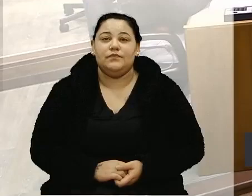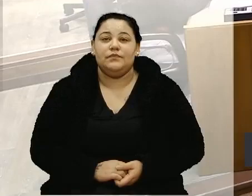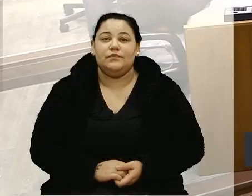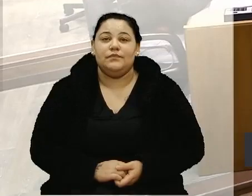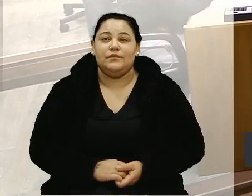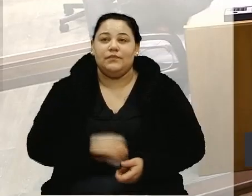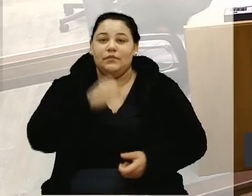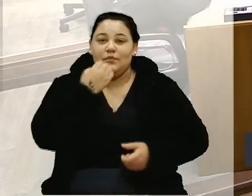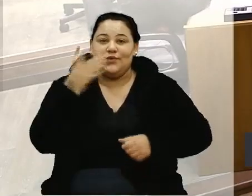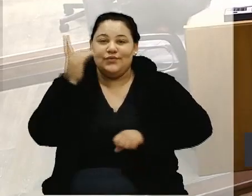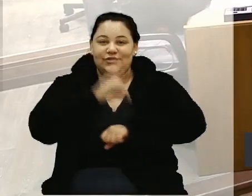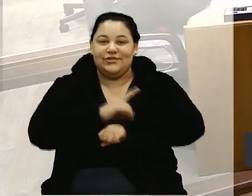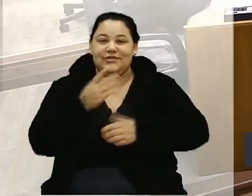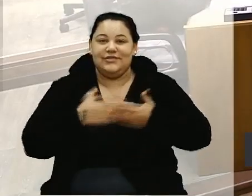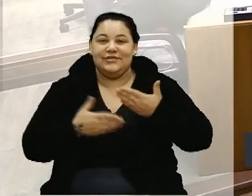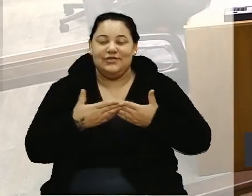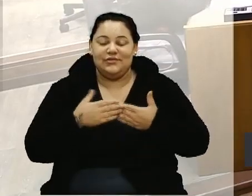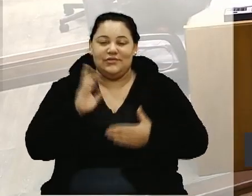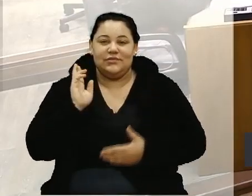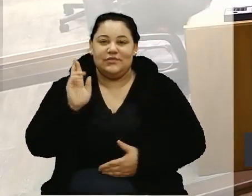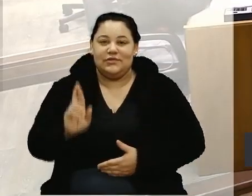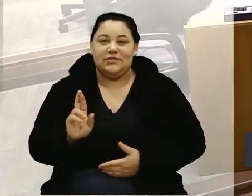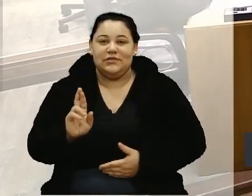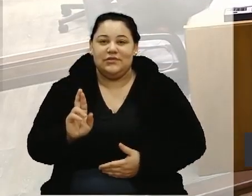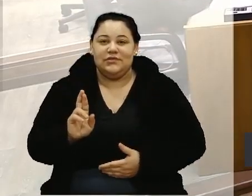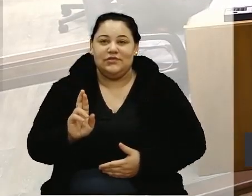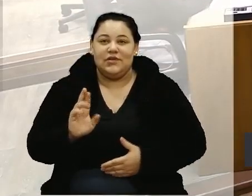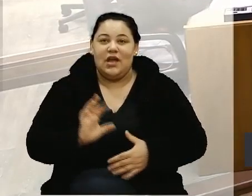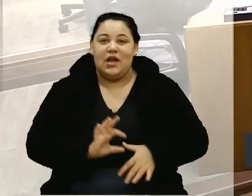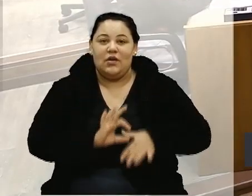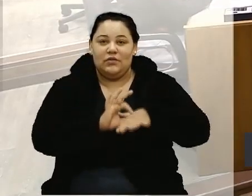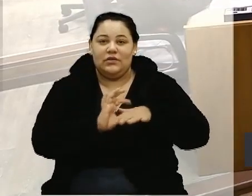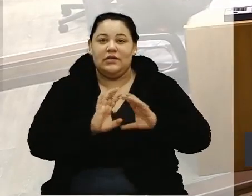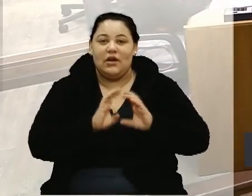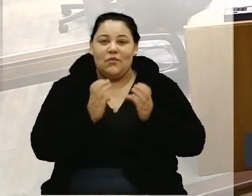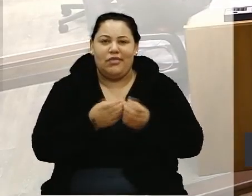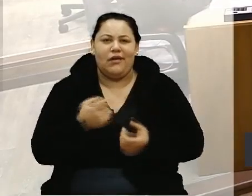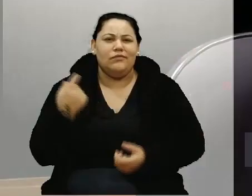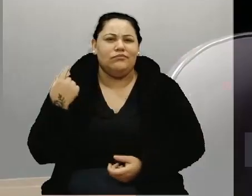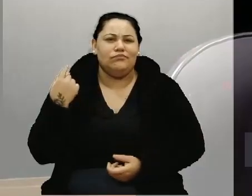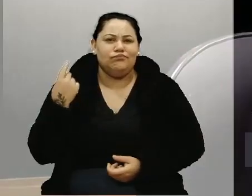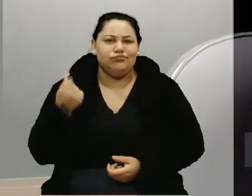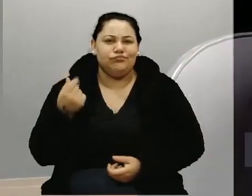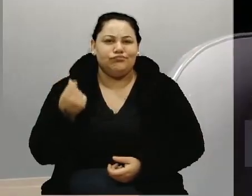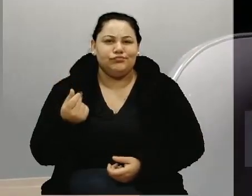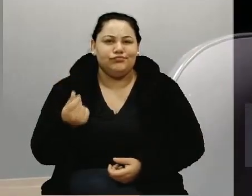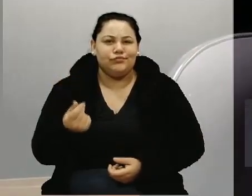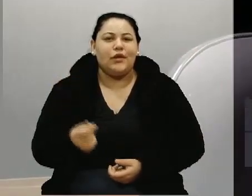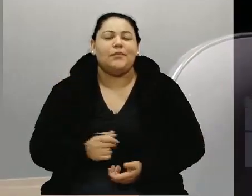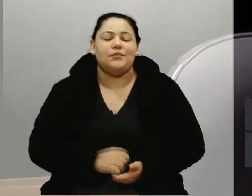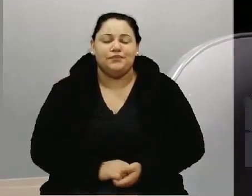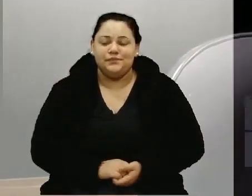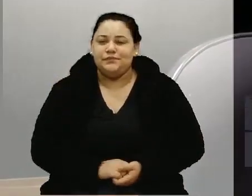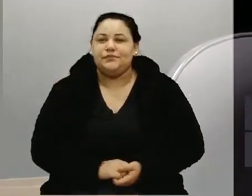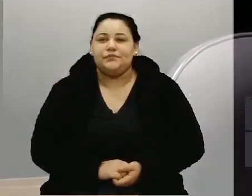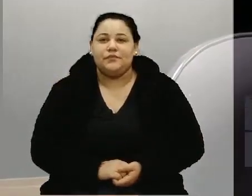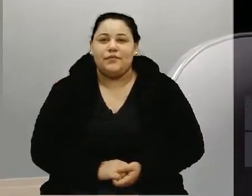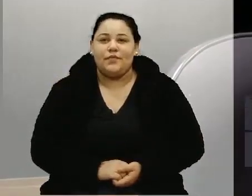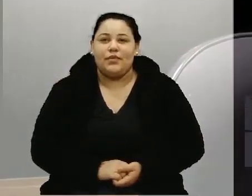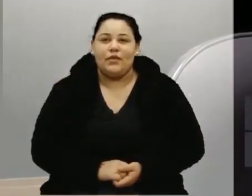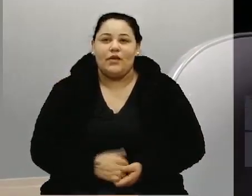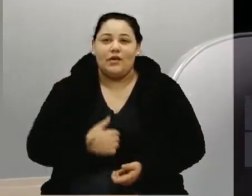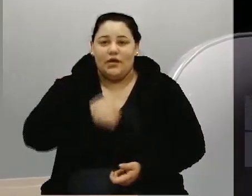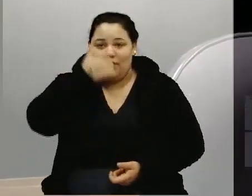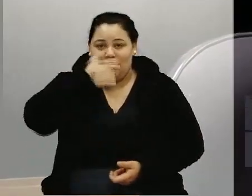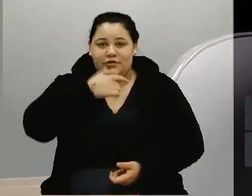dia, representando a UAB, né? Líder comunitário de muito tempo. Eu acho que se tem alguém que faz